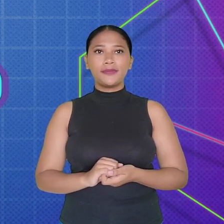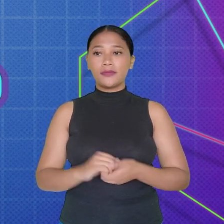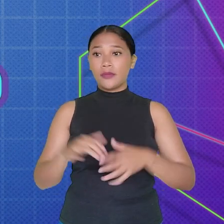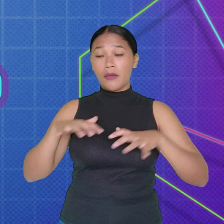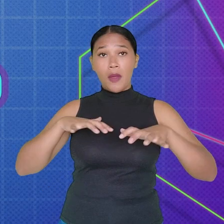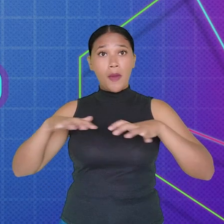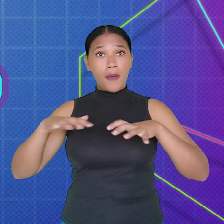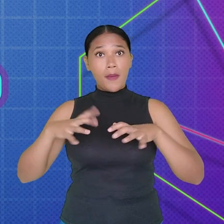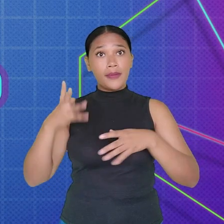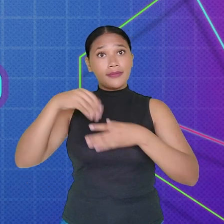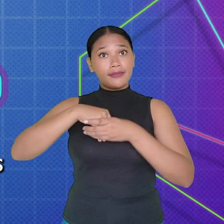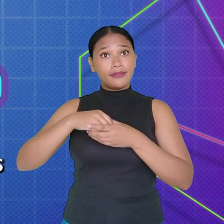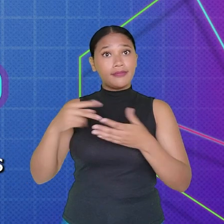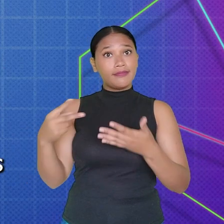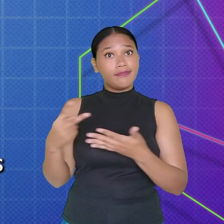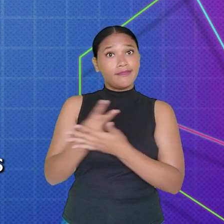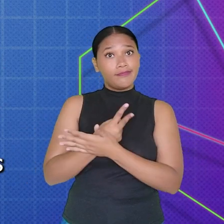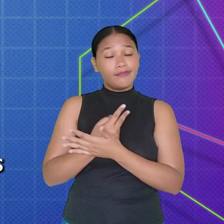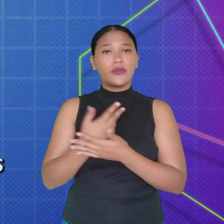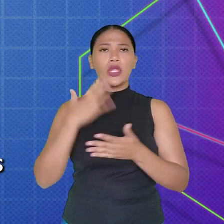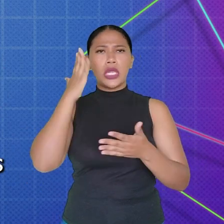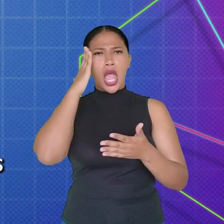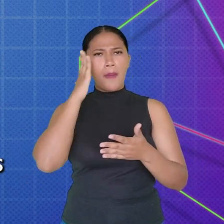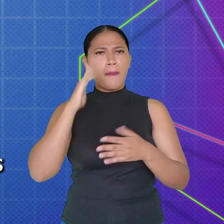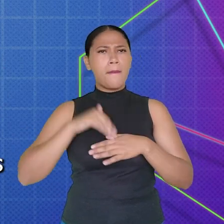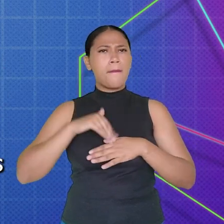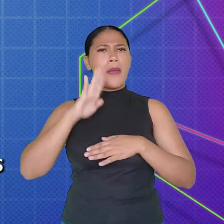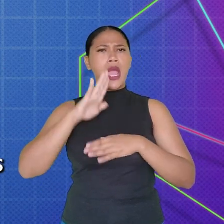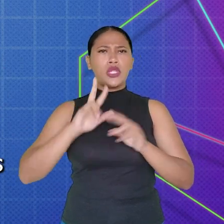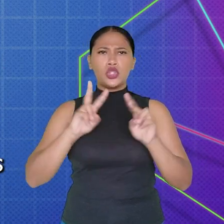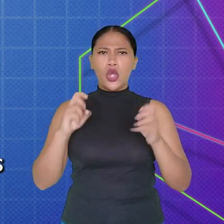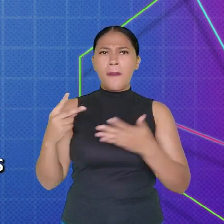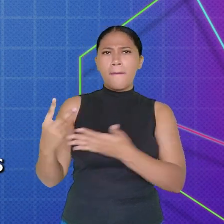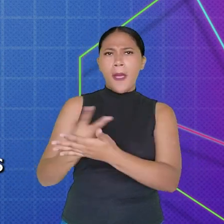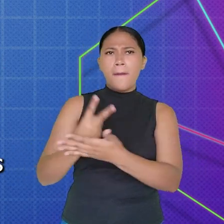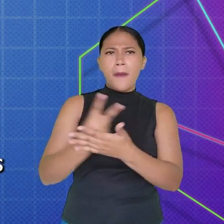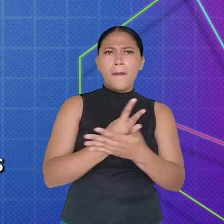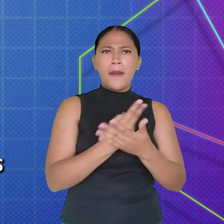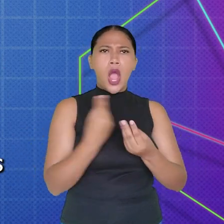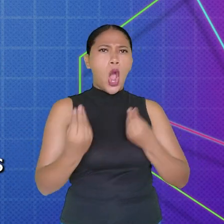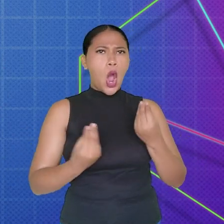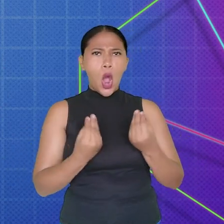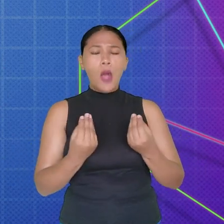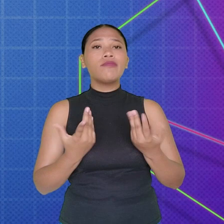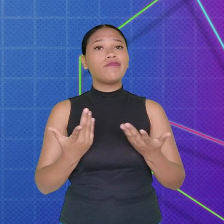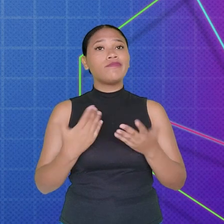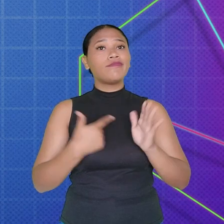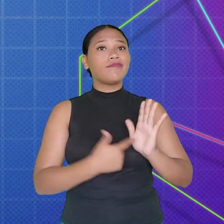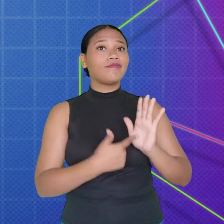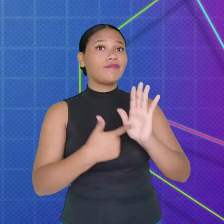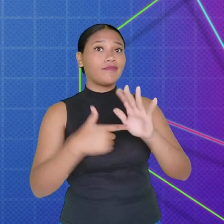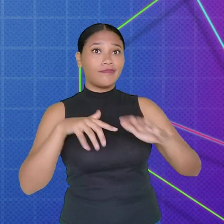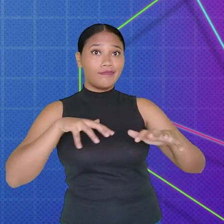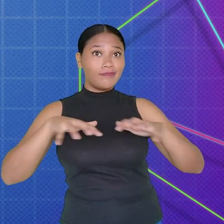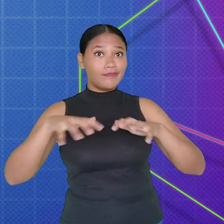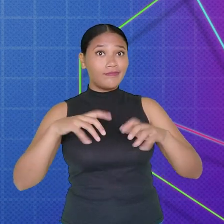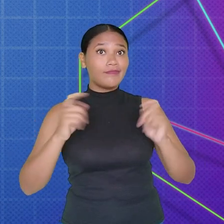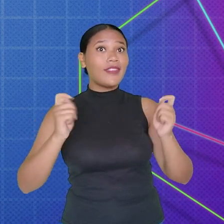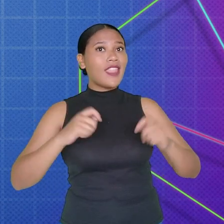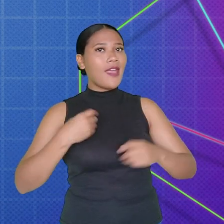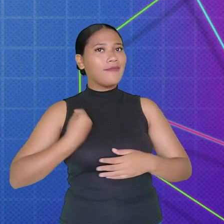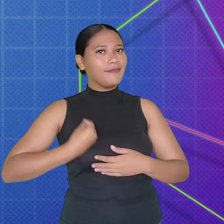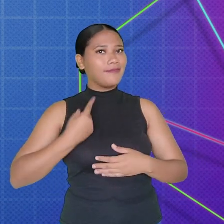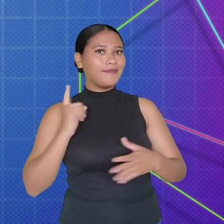Mecânicas com os eventos. Agora que já sabemos mais sobre os eventos e onde eles são utilizados, vamos apresentar mecânicas que podem